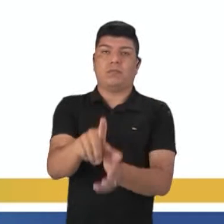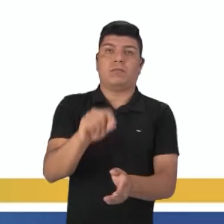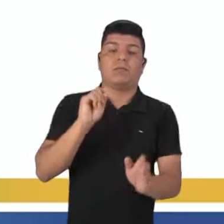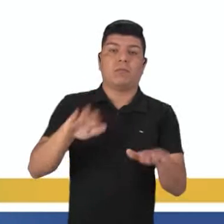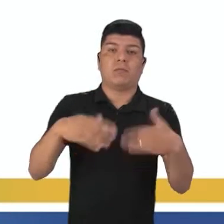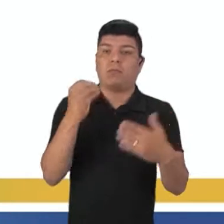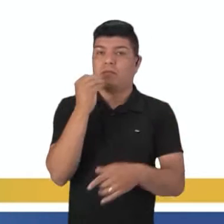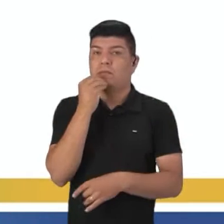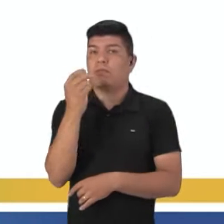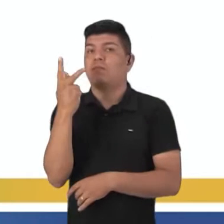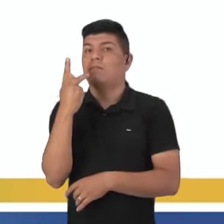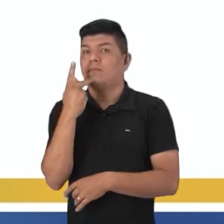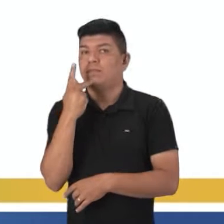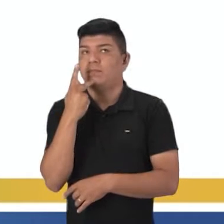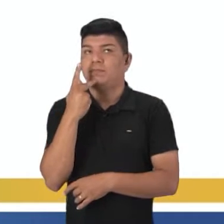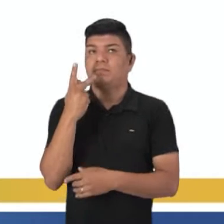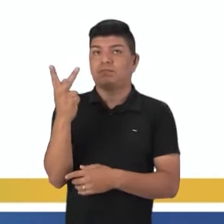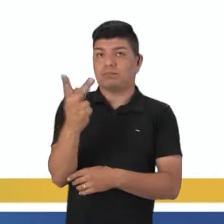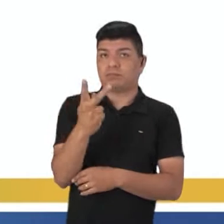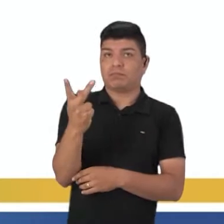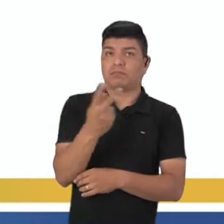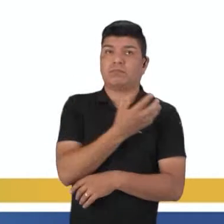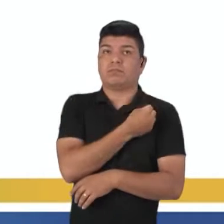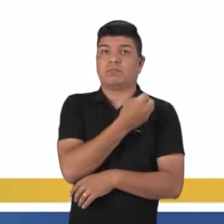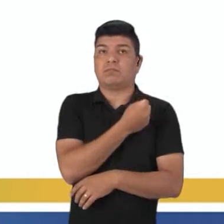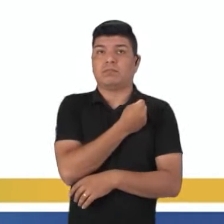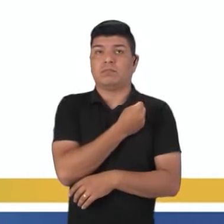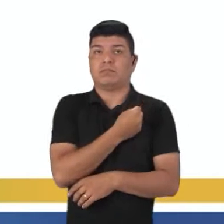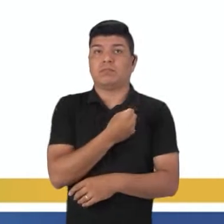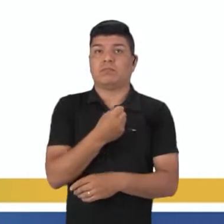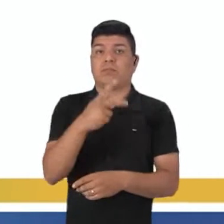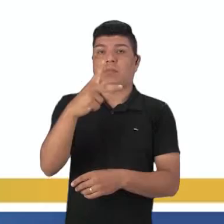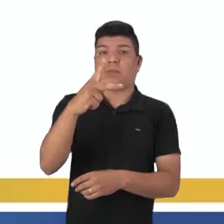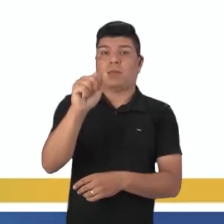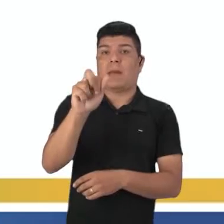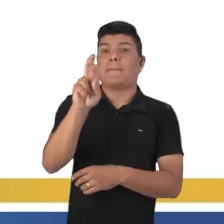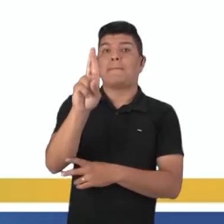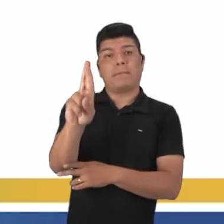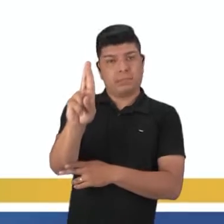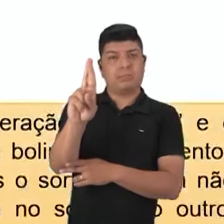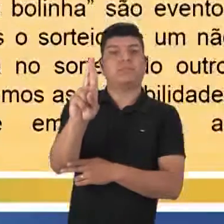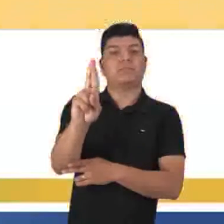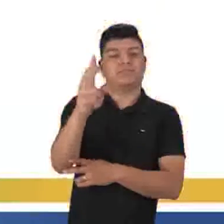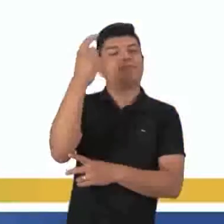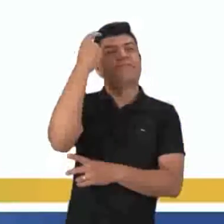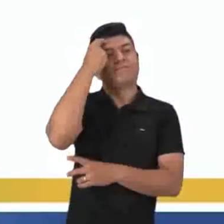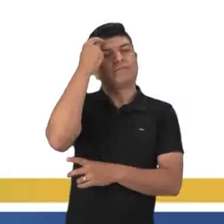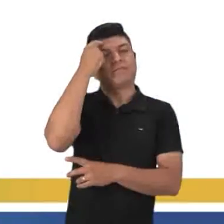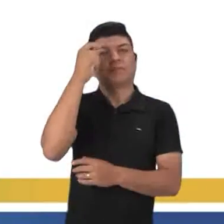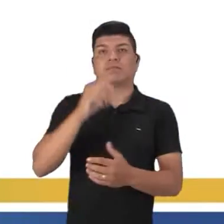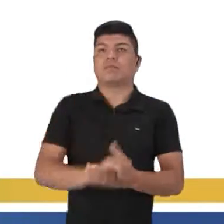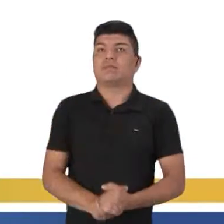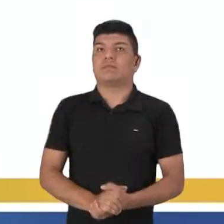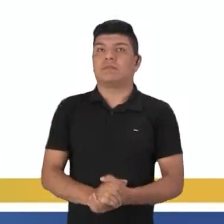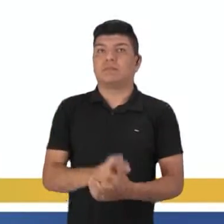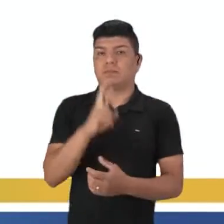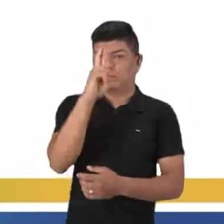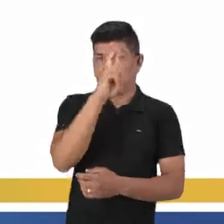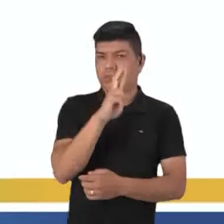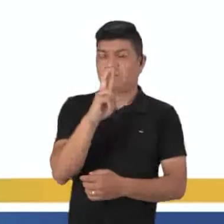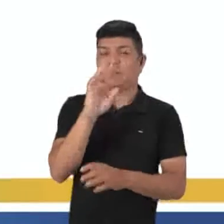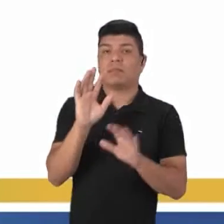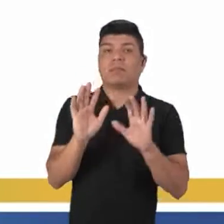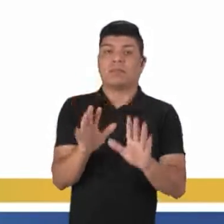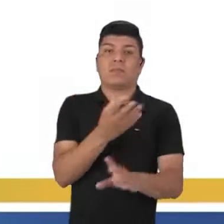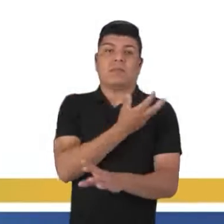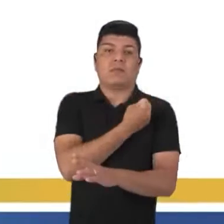a probabilidade de ambos os números anotados serem pares, né? Vamos pensar nisso? Então, observe que